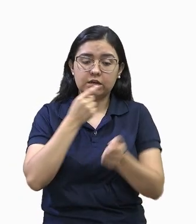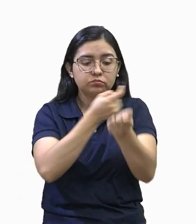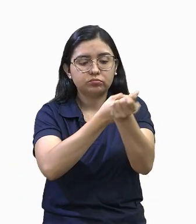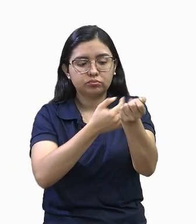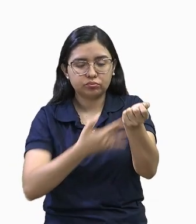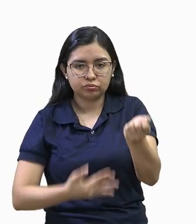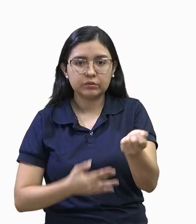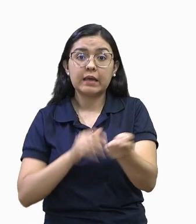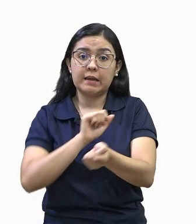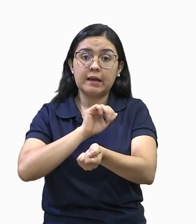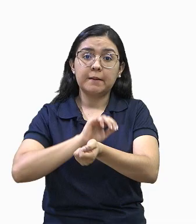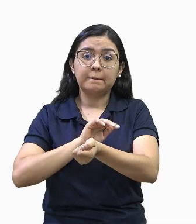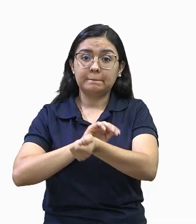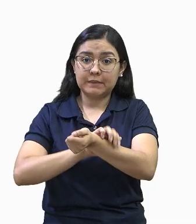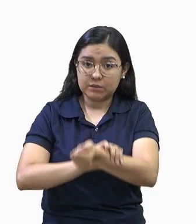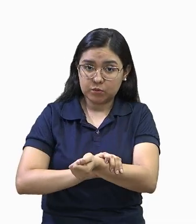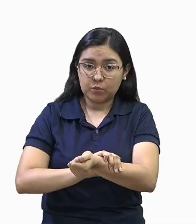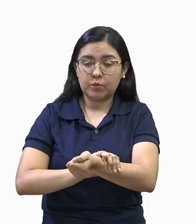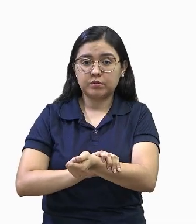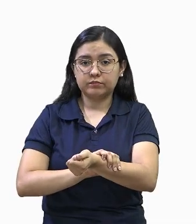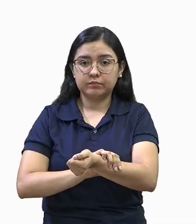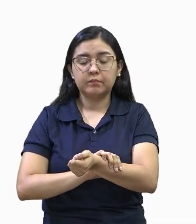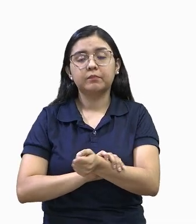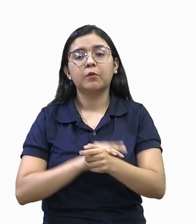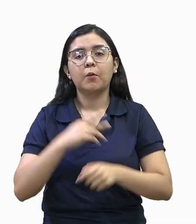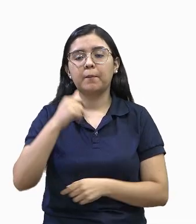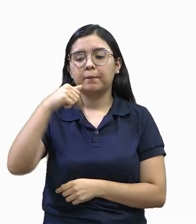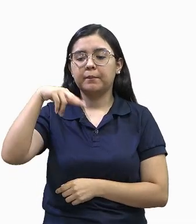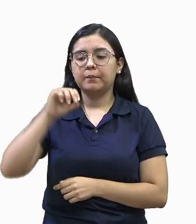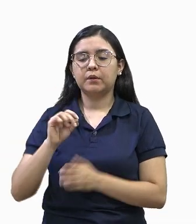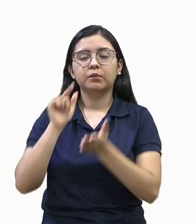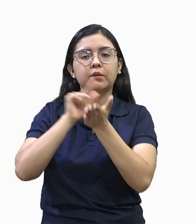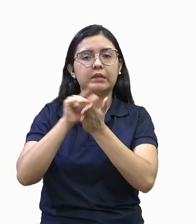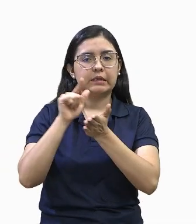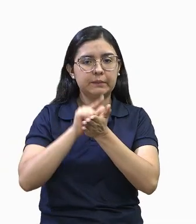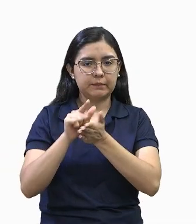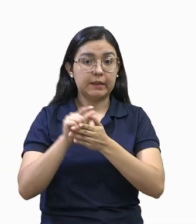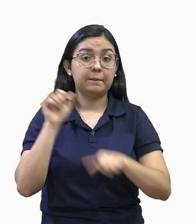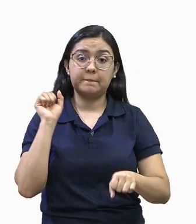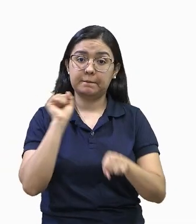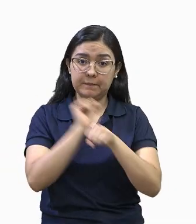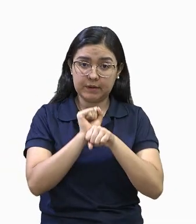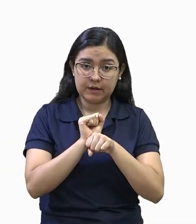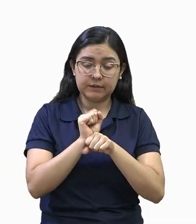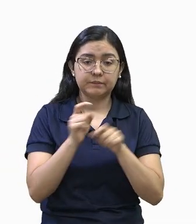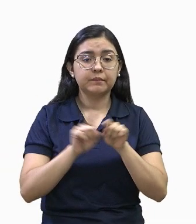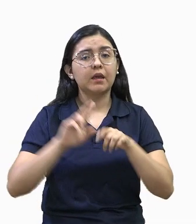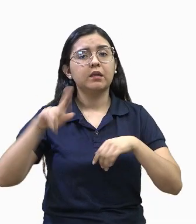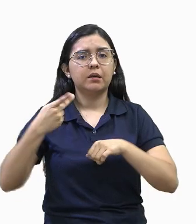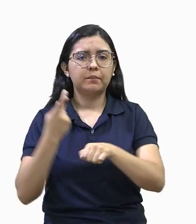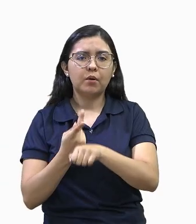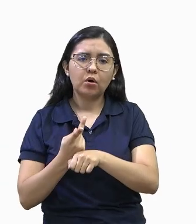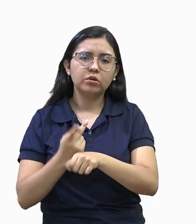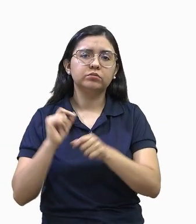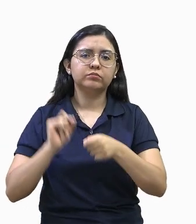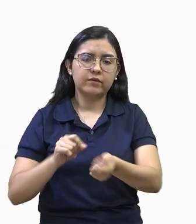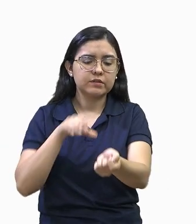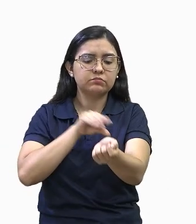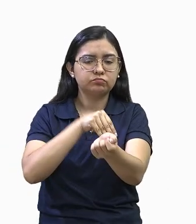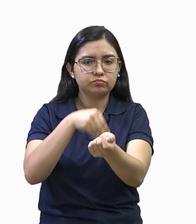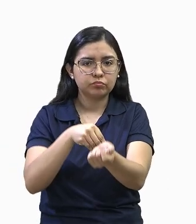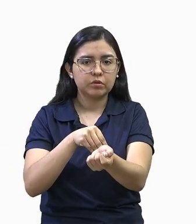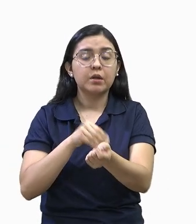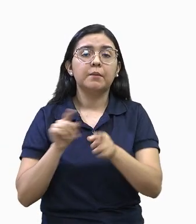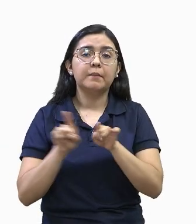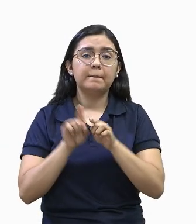pressione com pano limpo ou gaze até estancar. Cubra com um curativo, mantendo-o